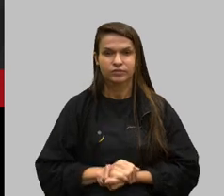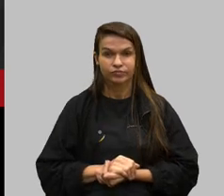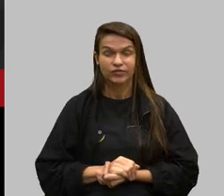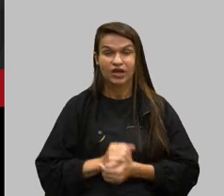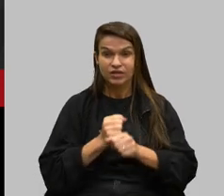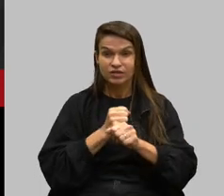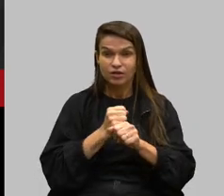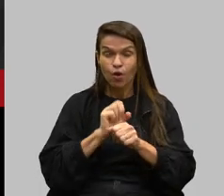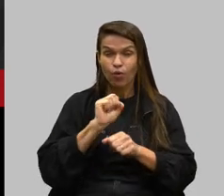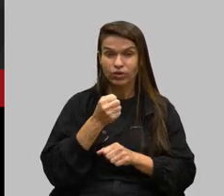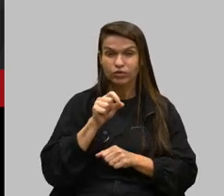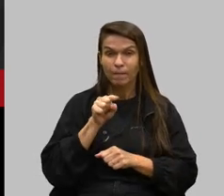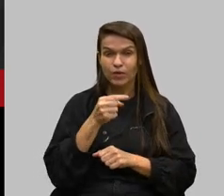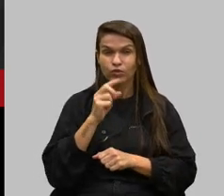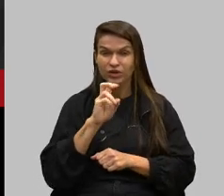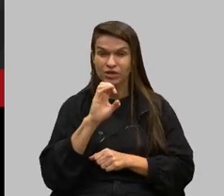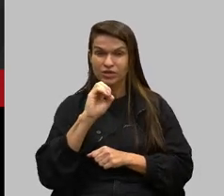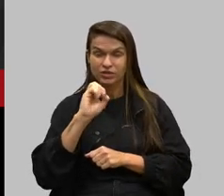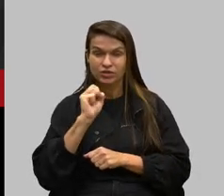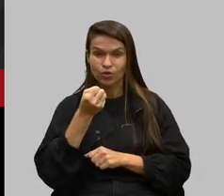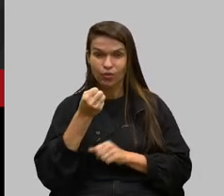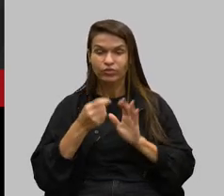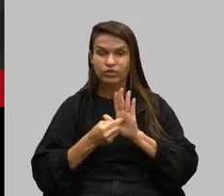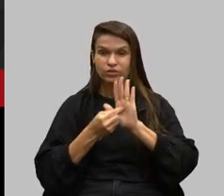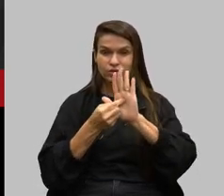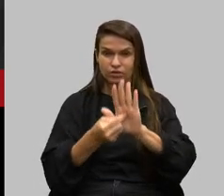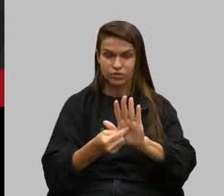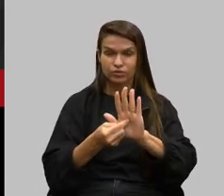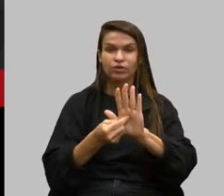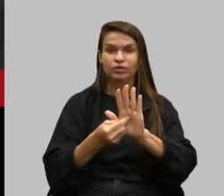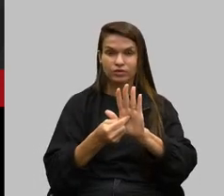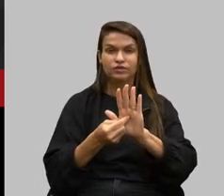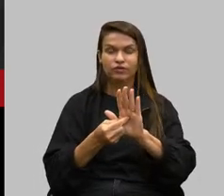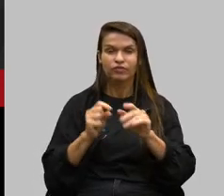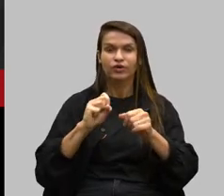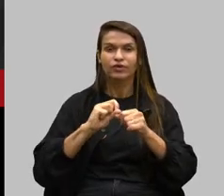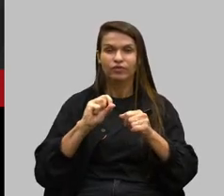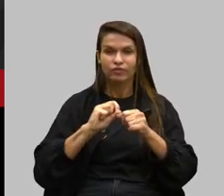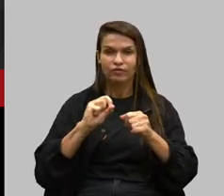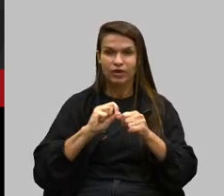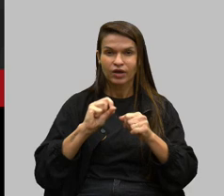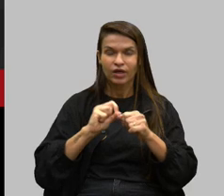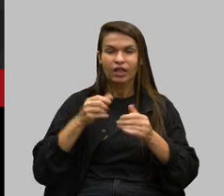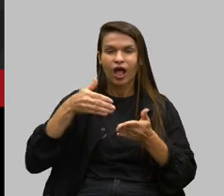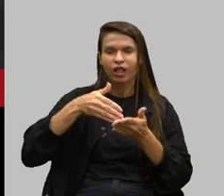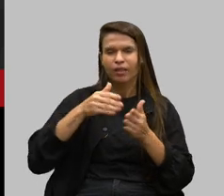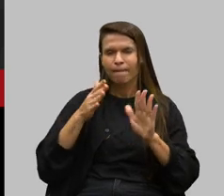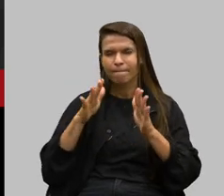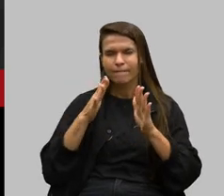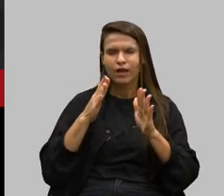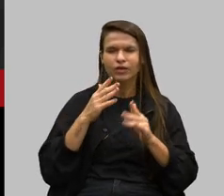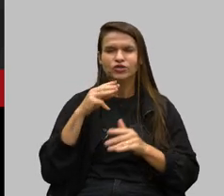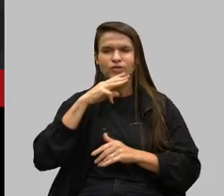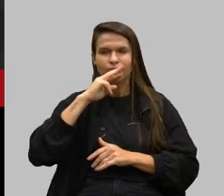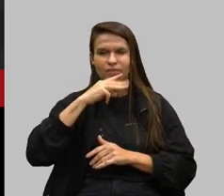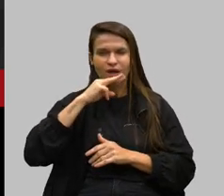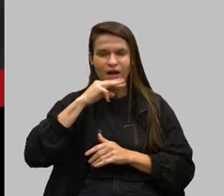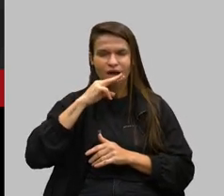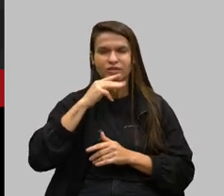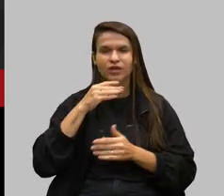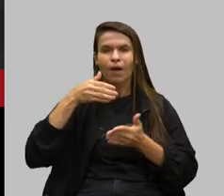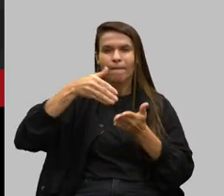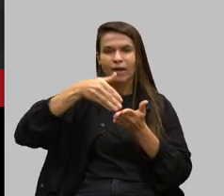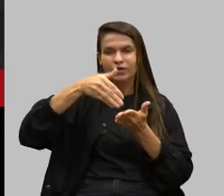ano 8508 indicações que foram feitas em até meados de Março que era o prazo final para